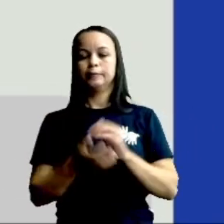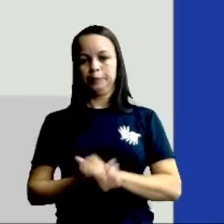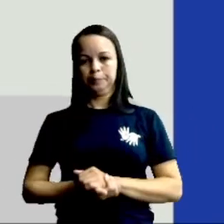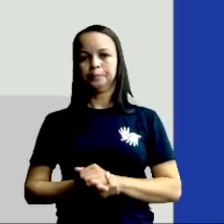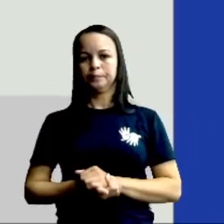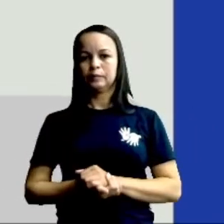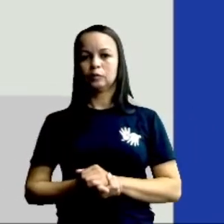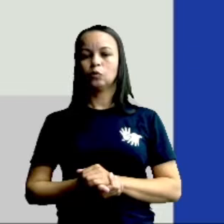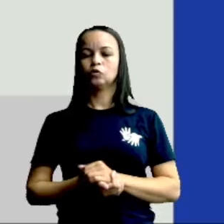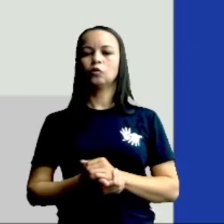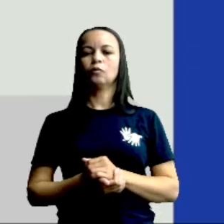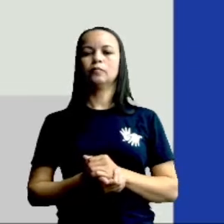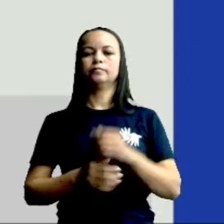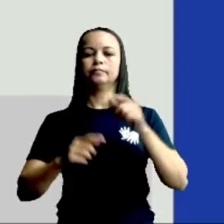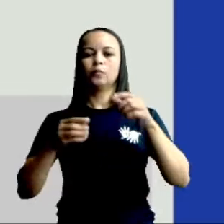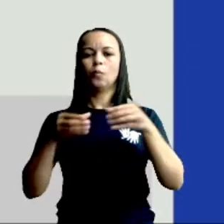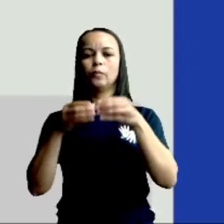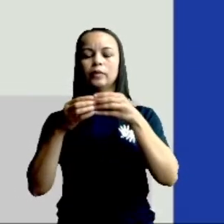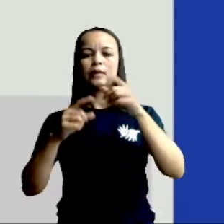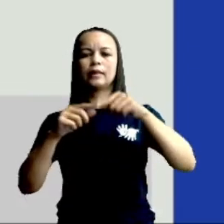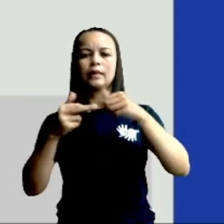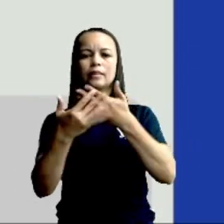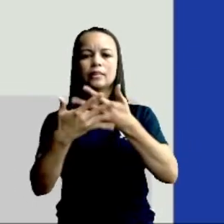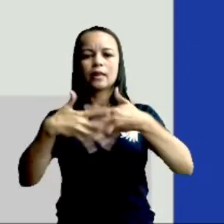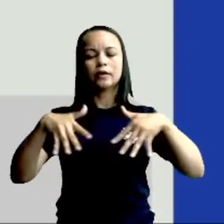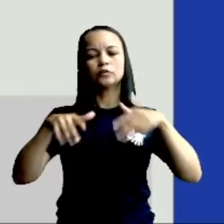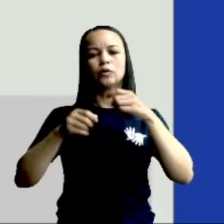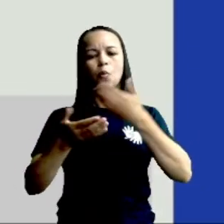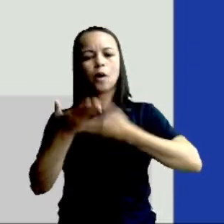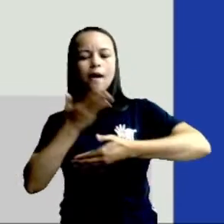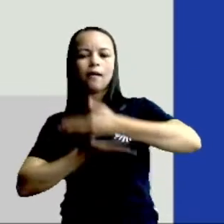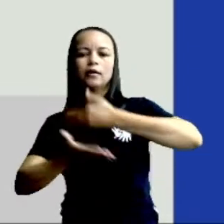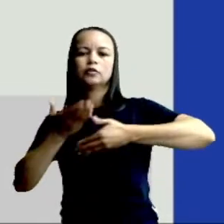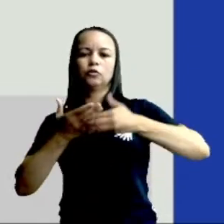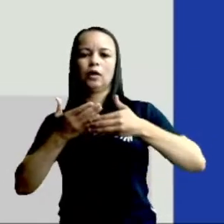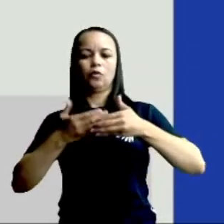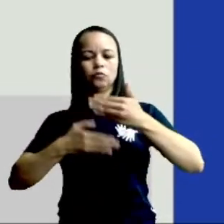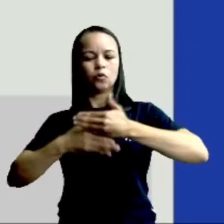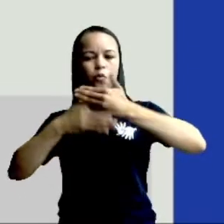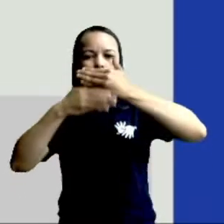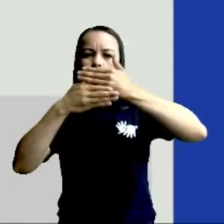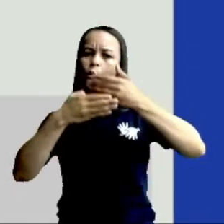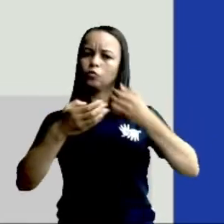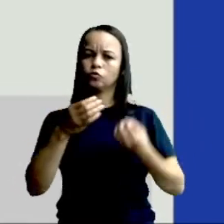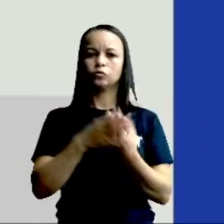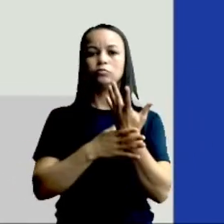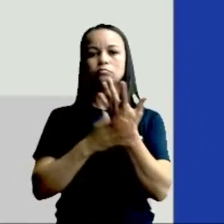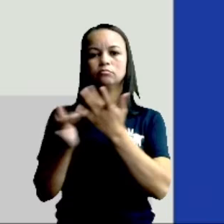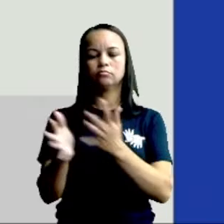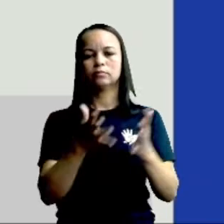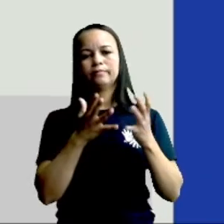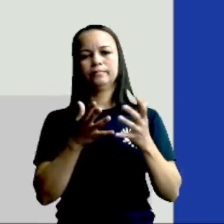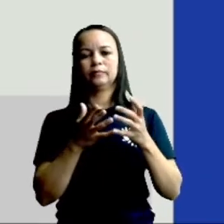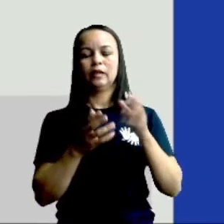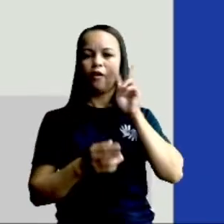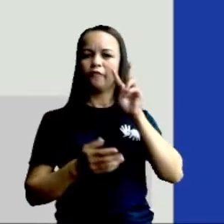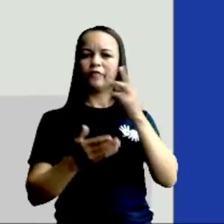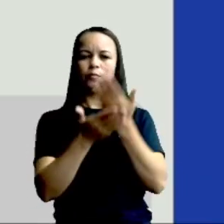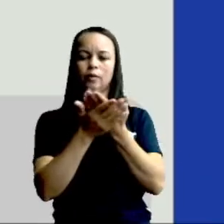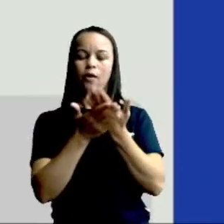tá? Os componentes naturais se relacionam com os componentes construídos. A gente viu aqui na aula passada que existem os